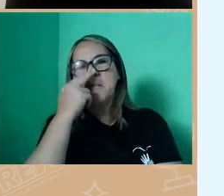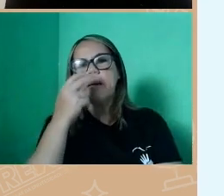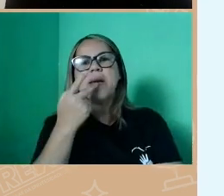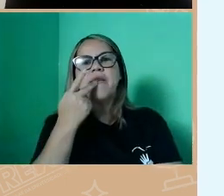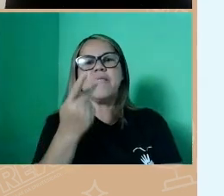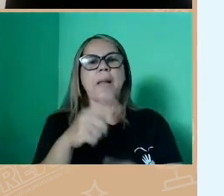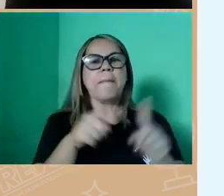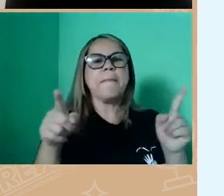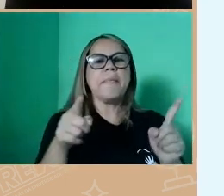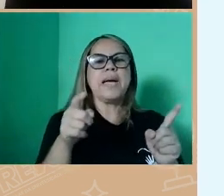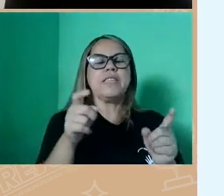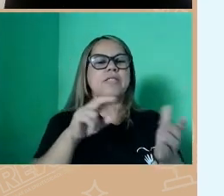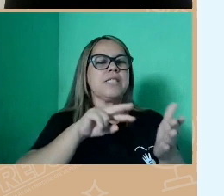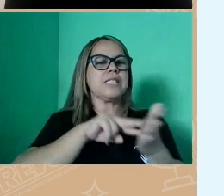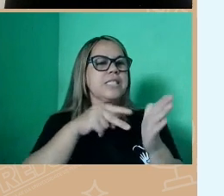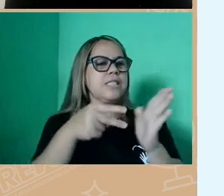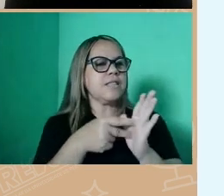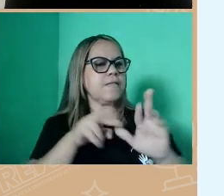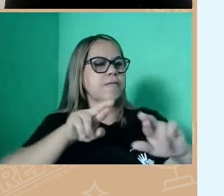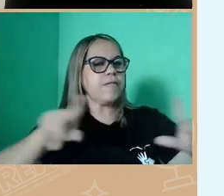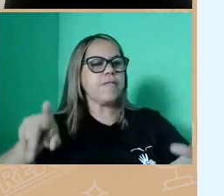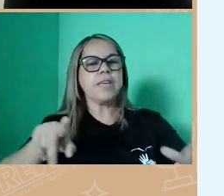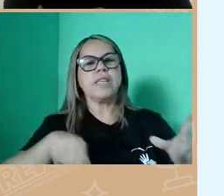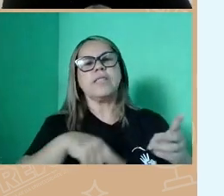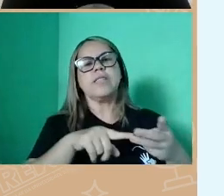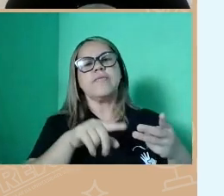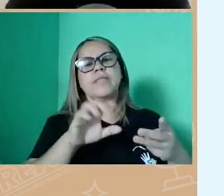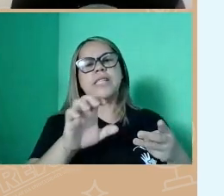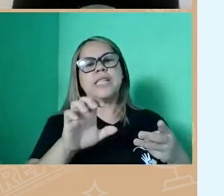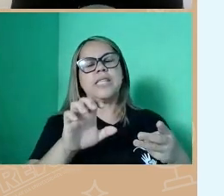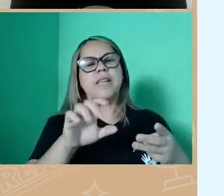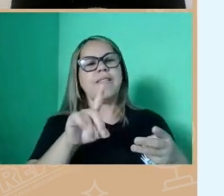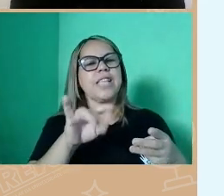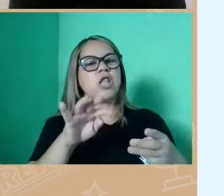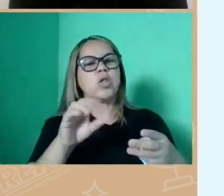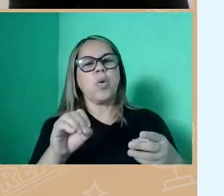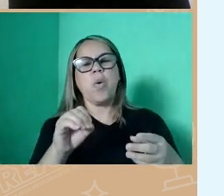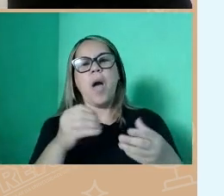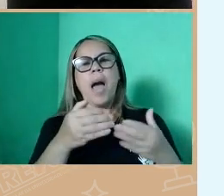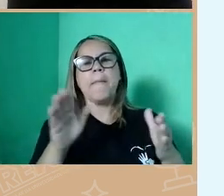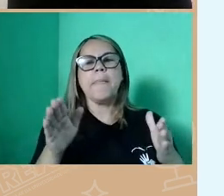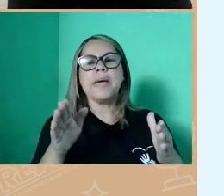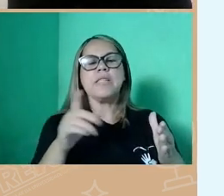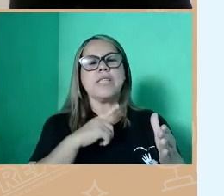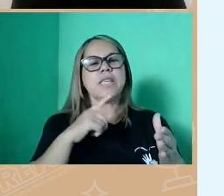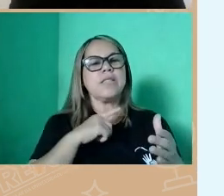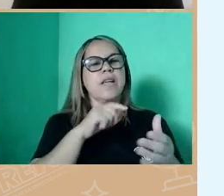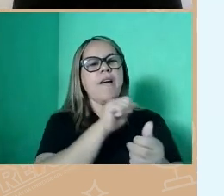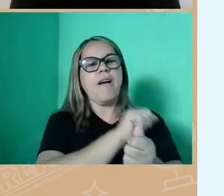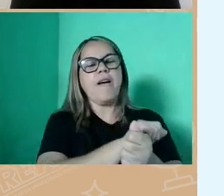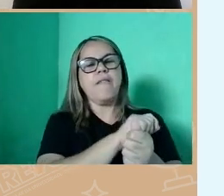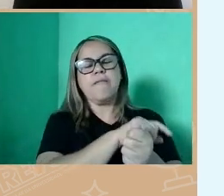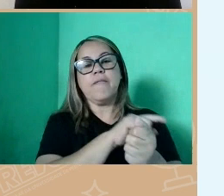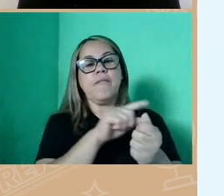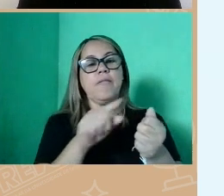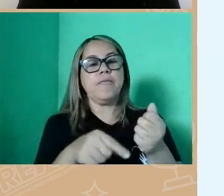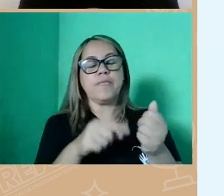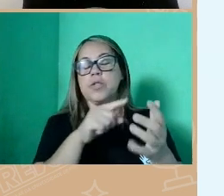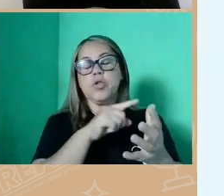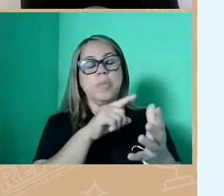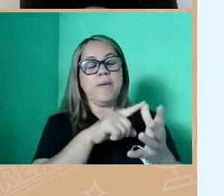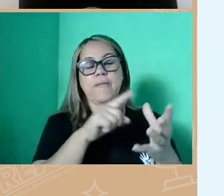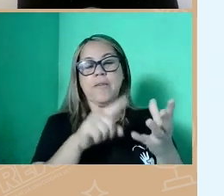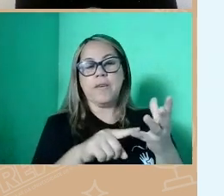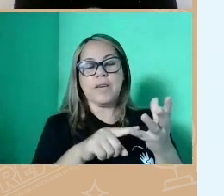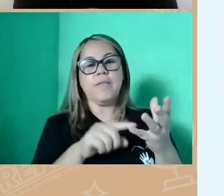diferentes sentidos. Letra E, é um ditongo aberto formado por uma vogal e uma semivogal. Perdão, letra D, né? Um ditongo